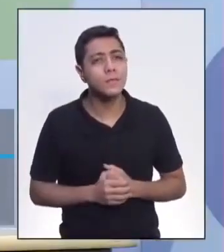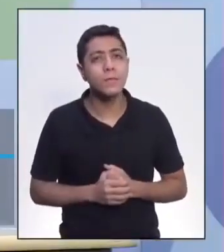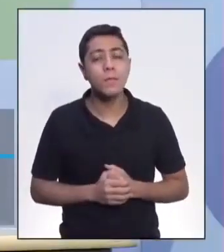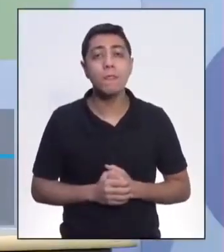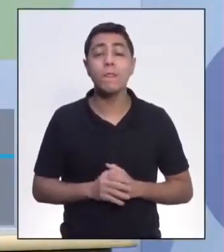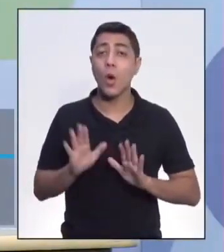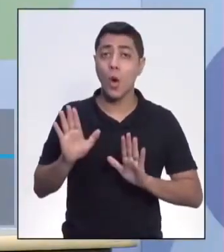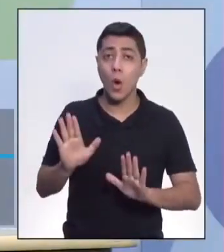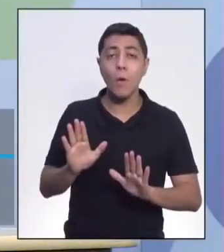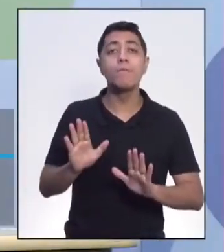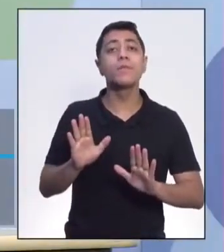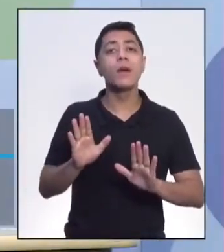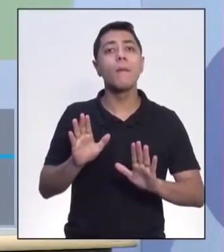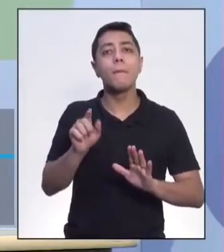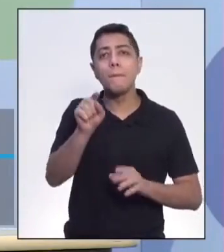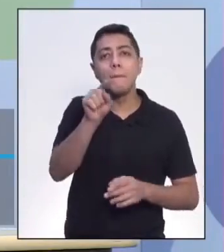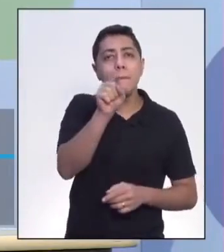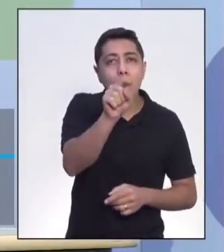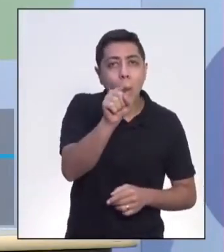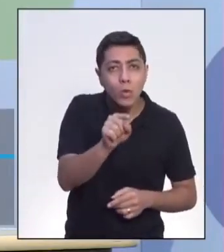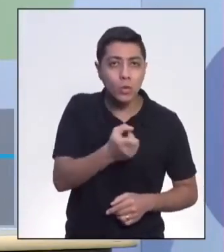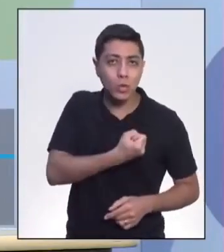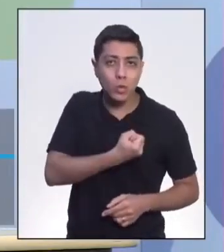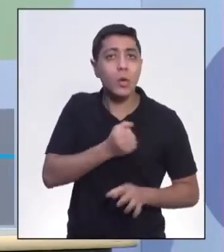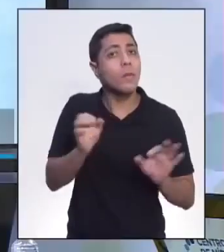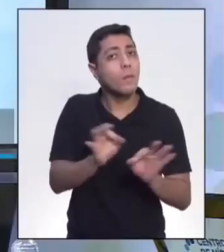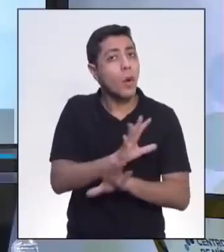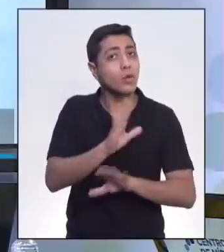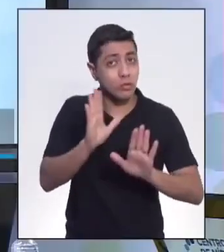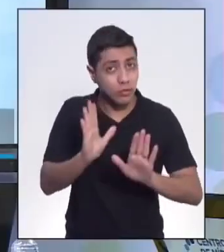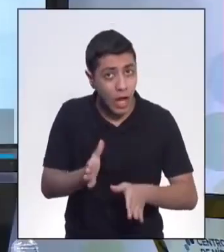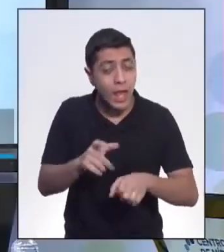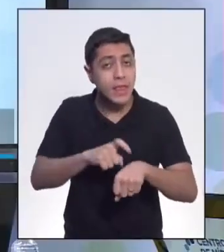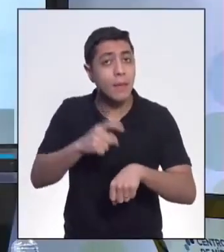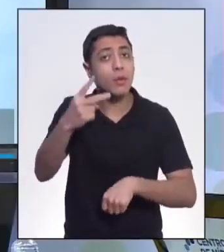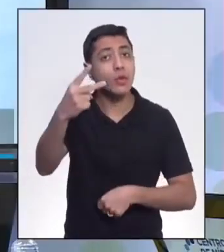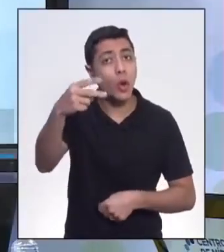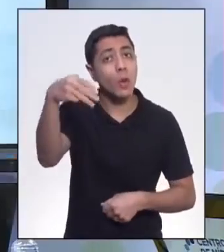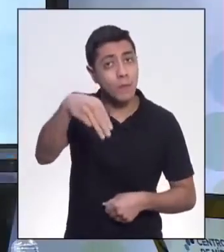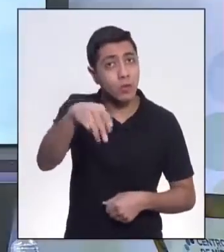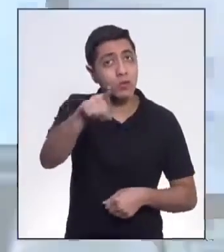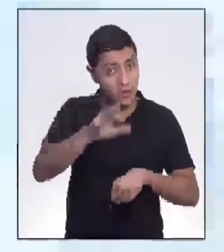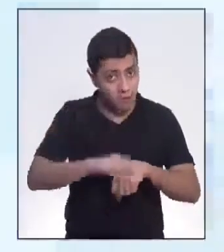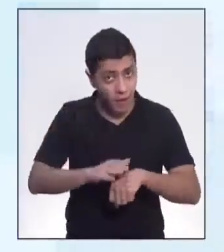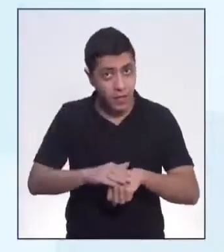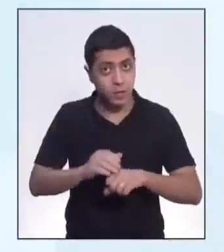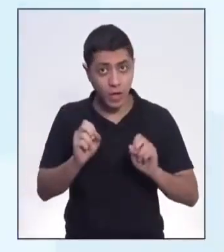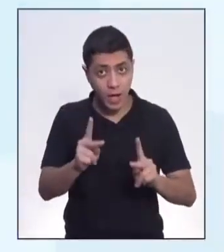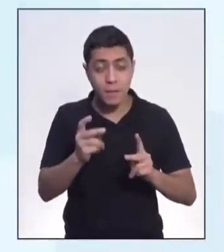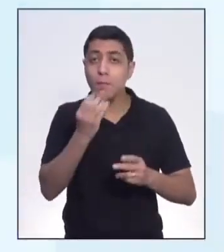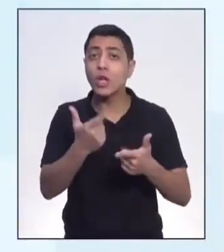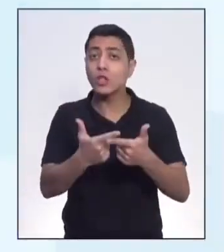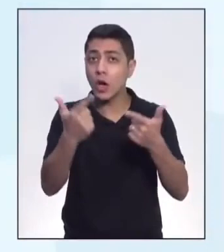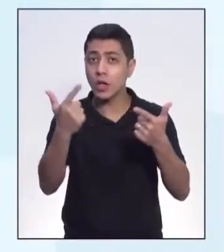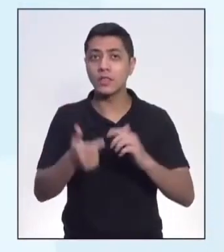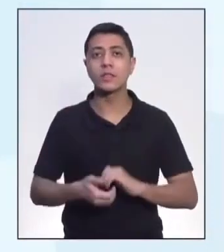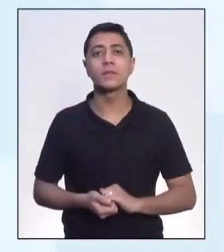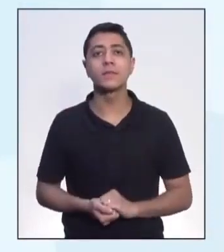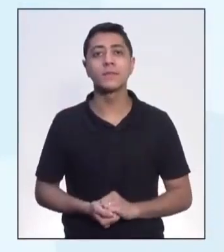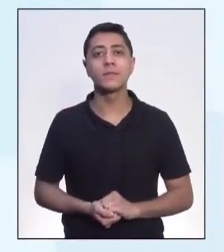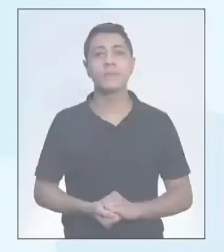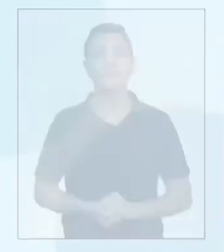Professora Roberta, como os pontos já estão prontinhos, 2 minutos. Ok, então 2 minutos a partir de agora. Boa sorte.